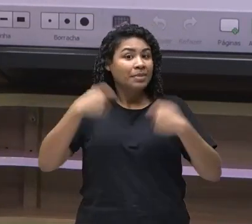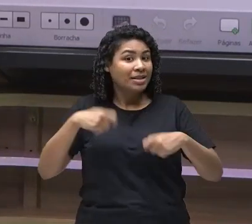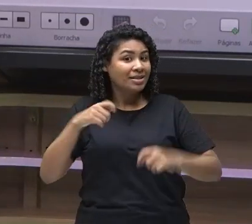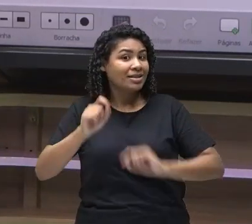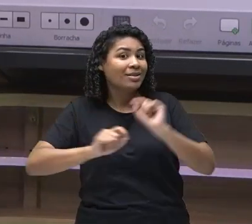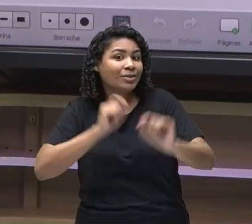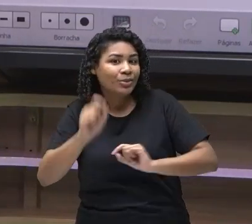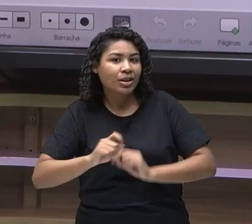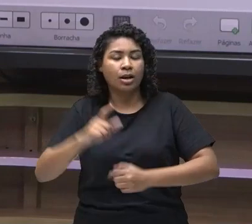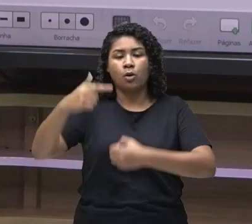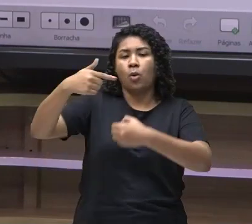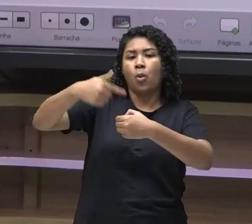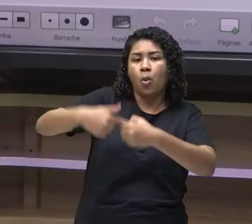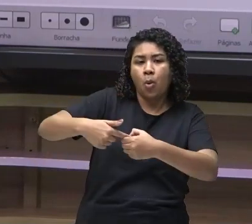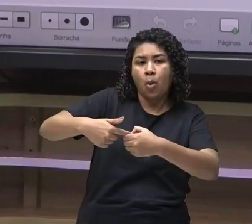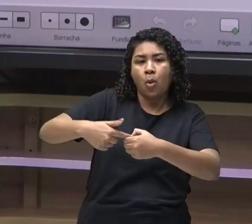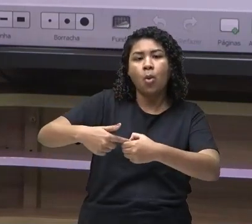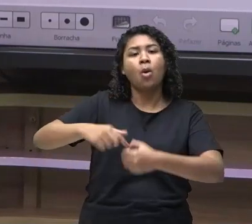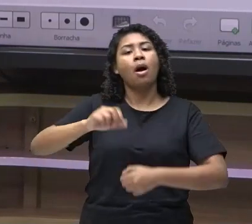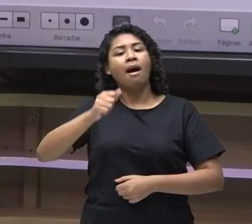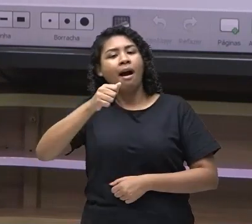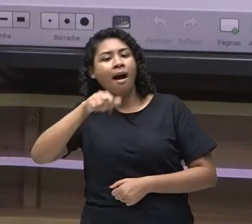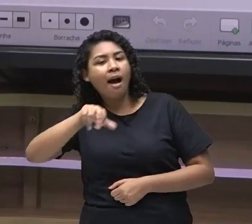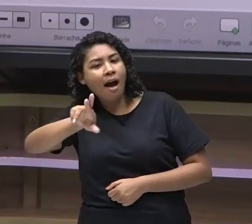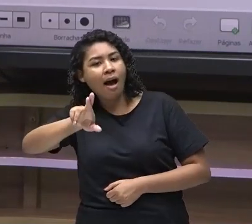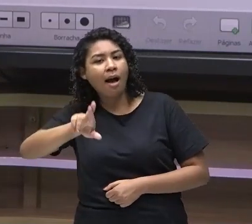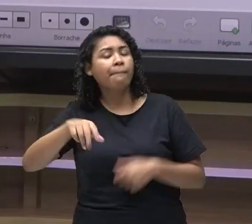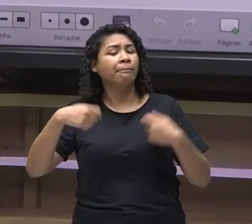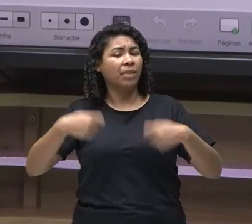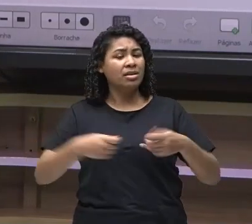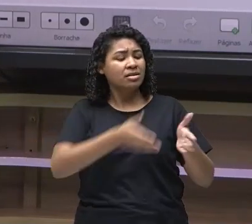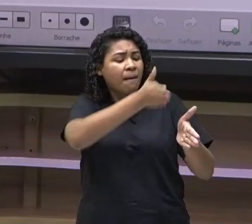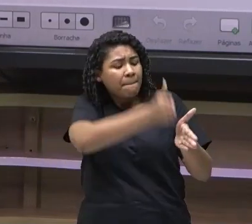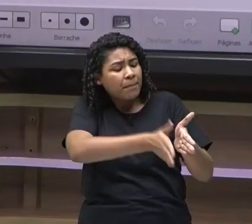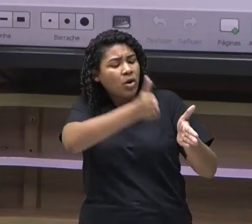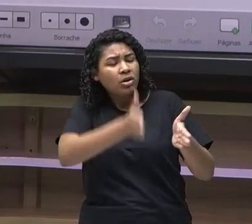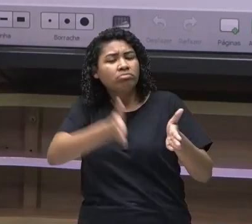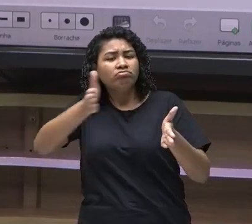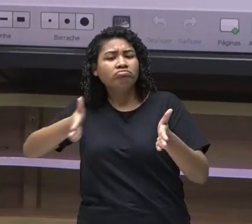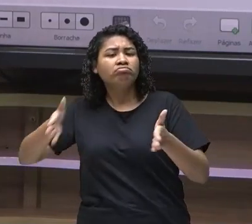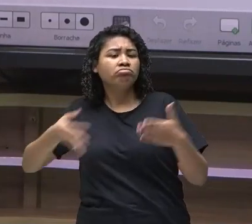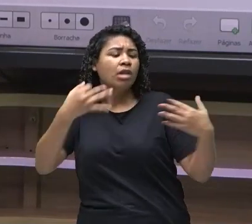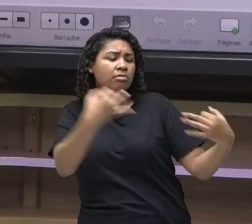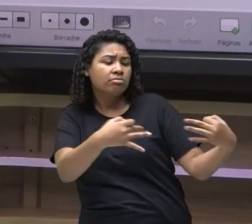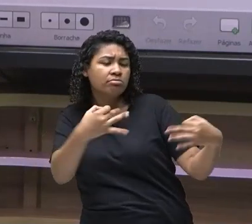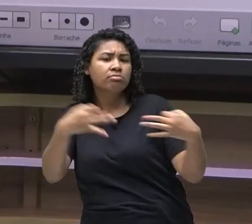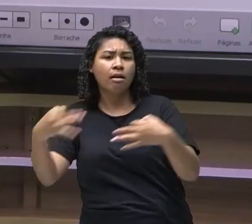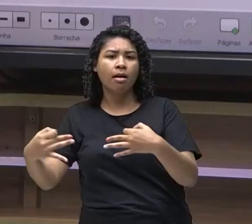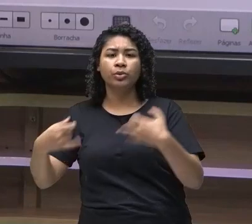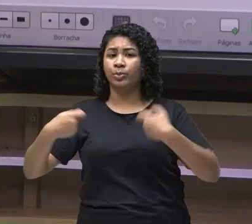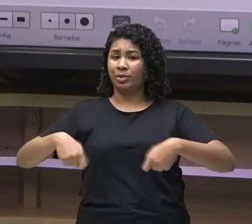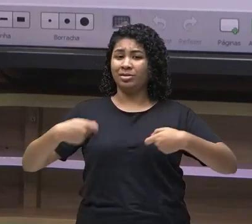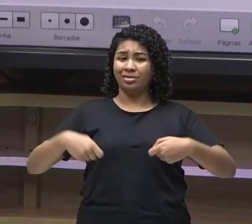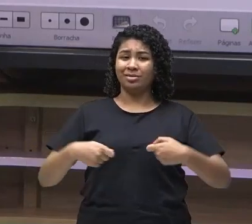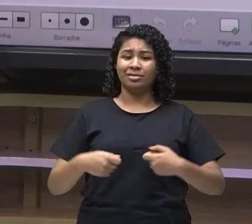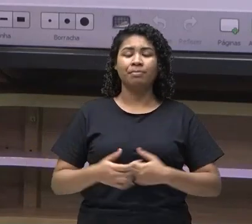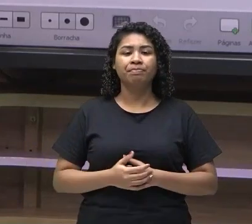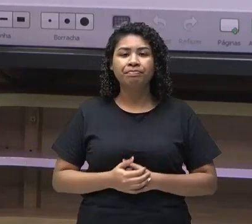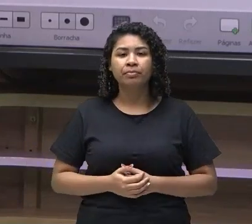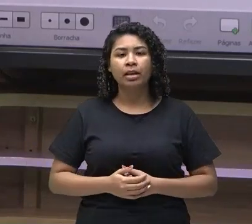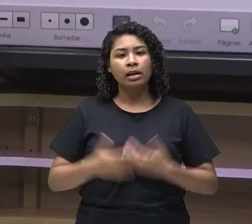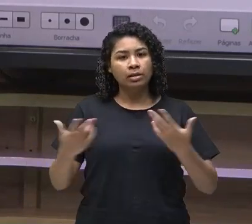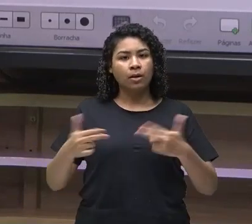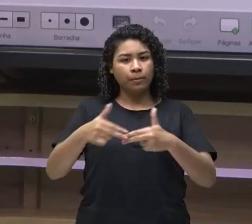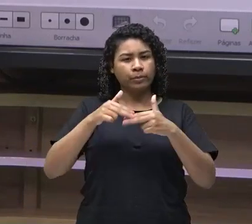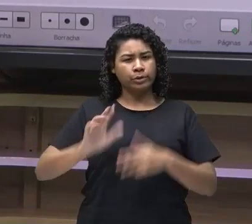combustível preciso doar né então ele tem todo um processo ali que acontece dentro do motor E aí quando ocorre